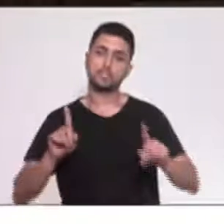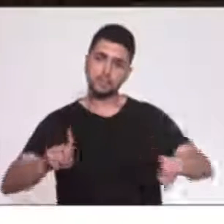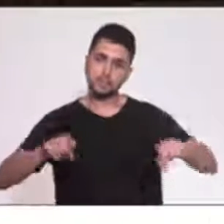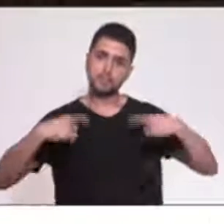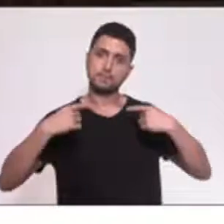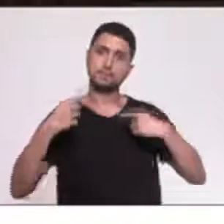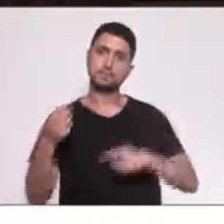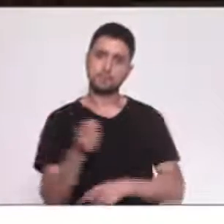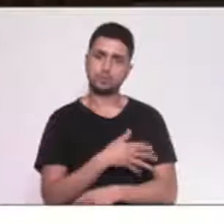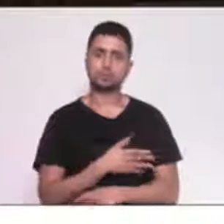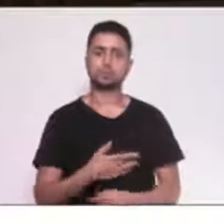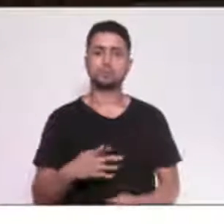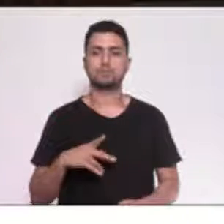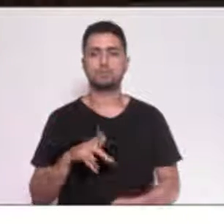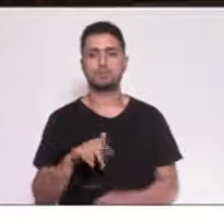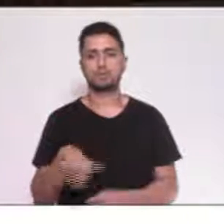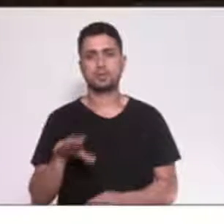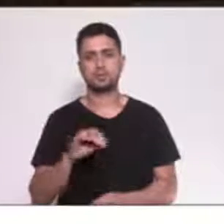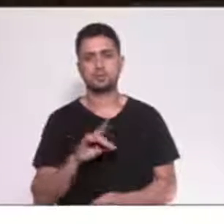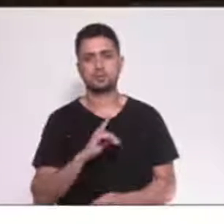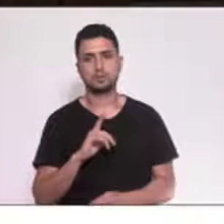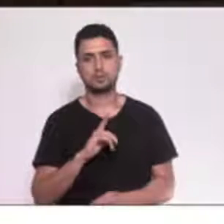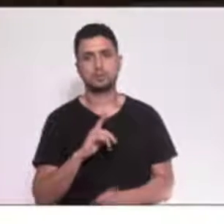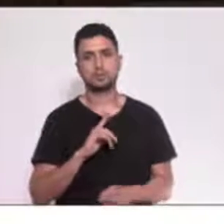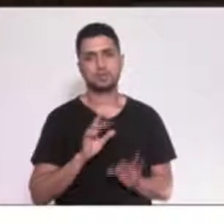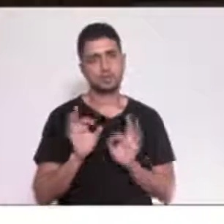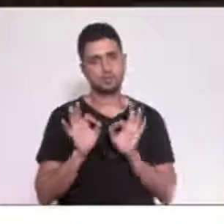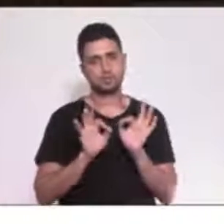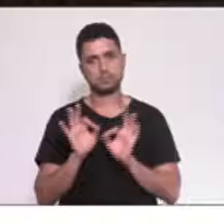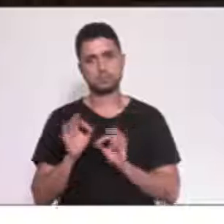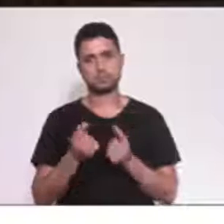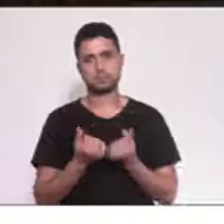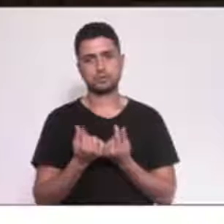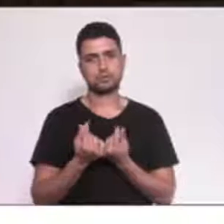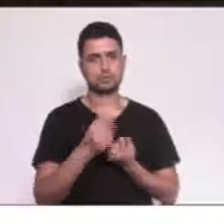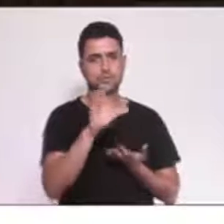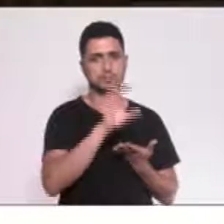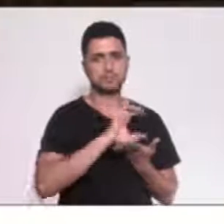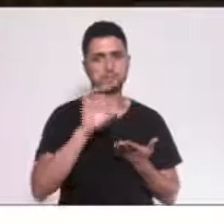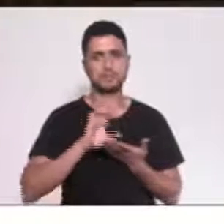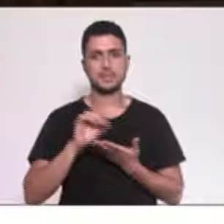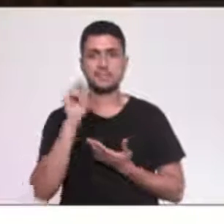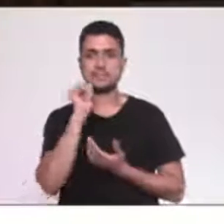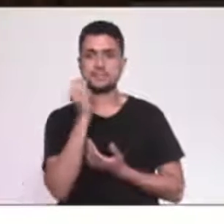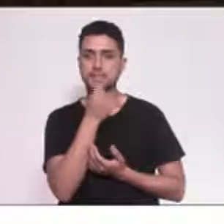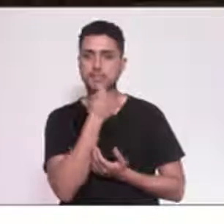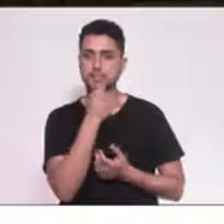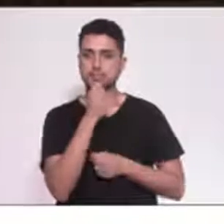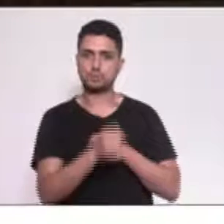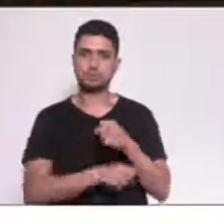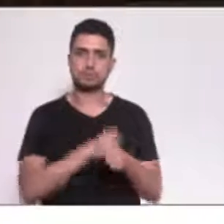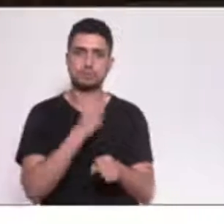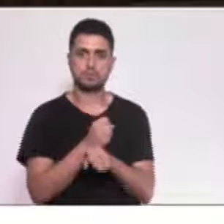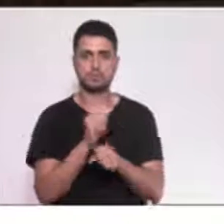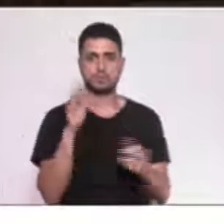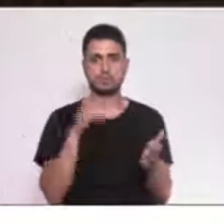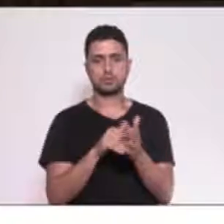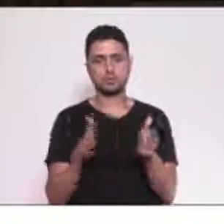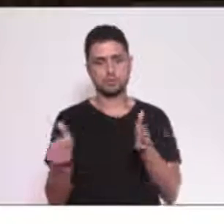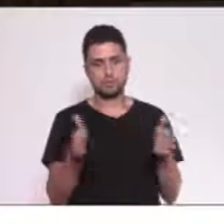desafios. O regime de recuperação fiscal está vigente até setembro do ano que vem e